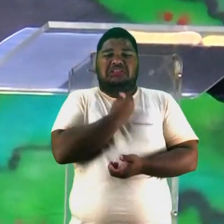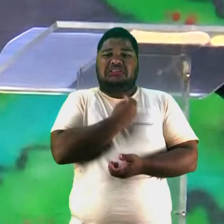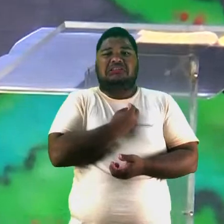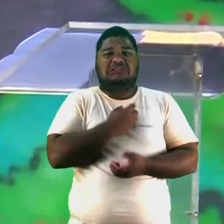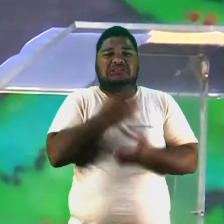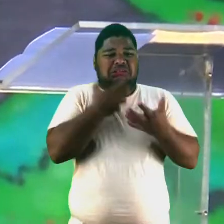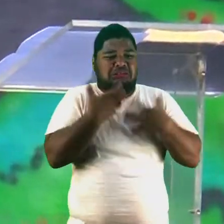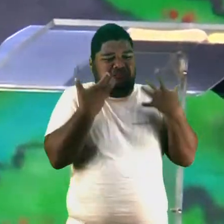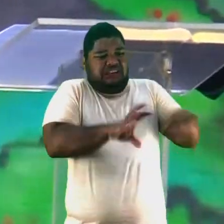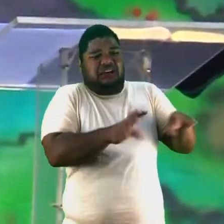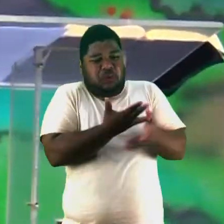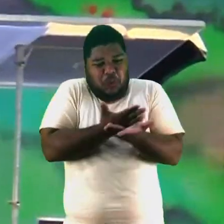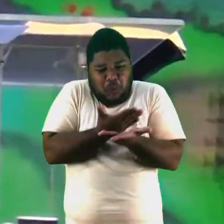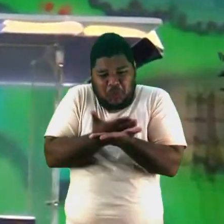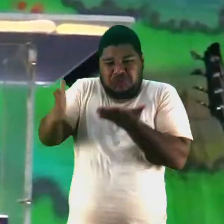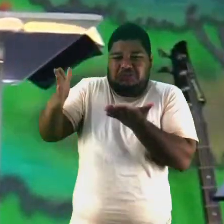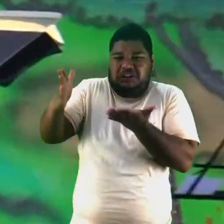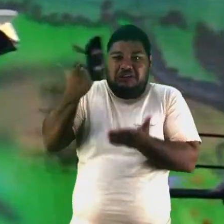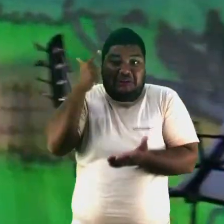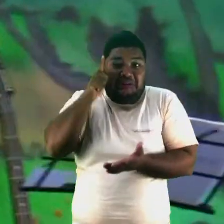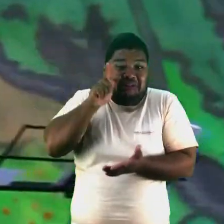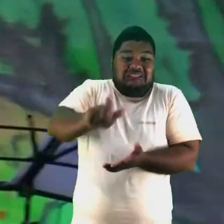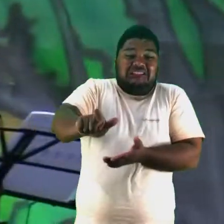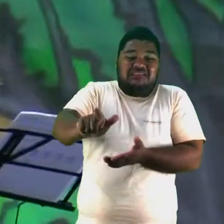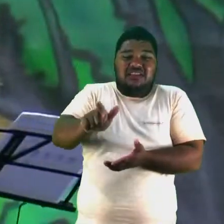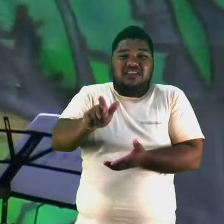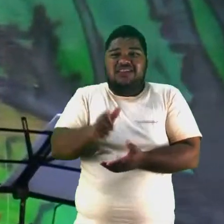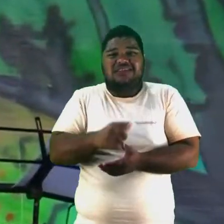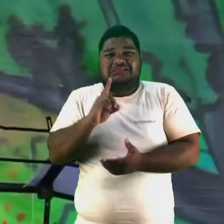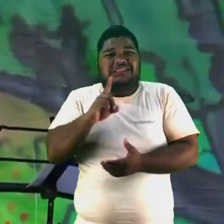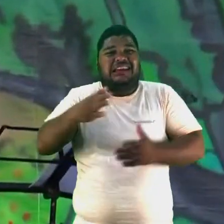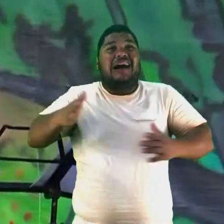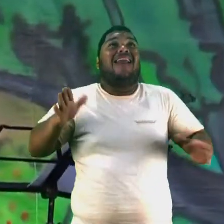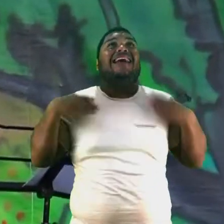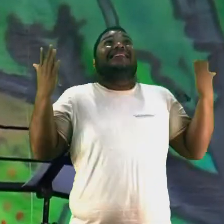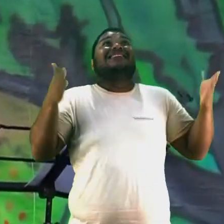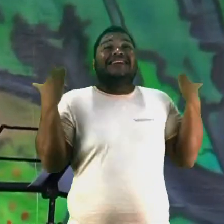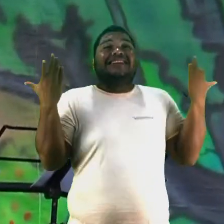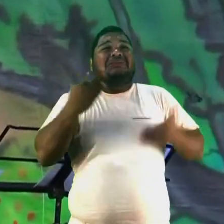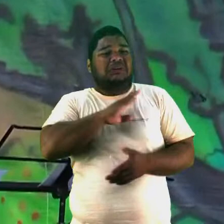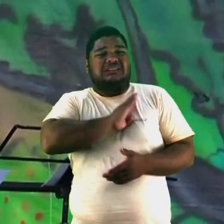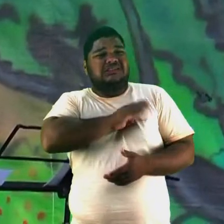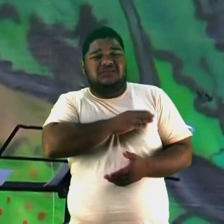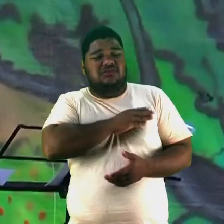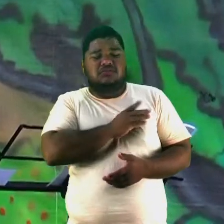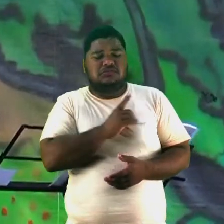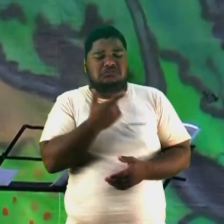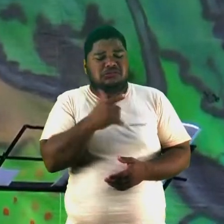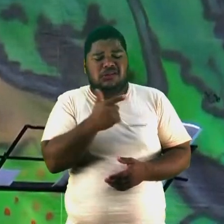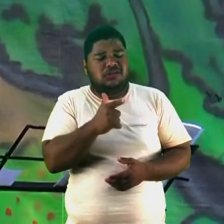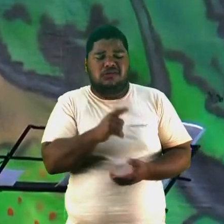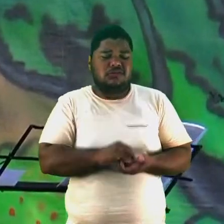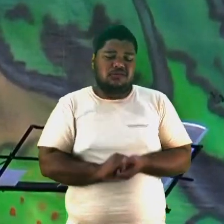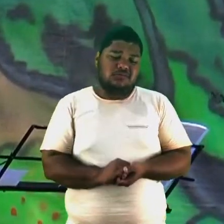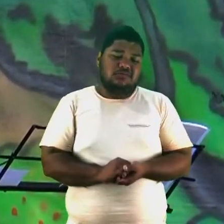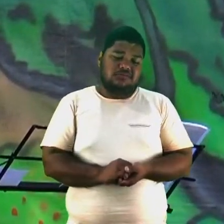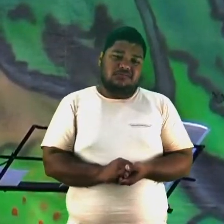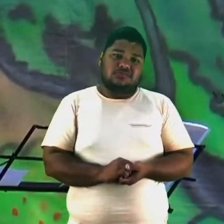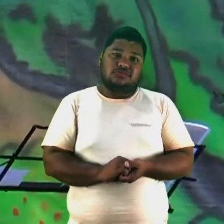Não quer continuar, não tem forças, não tem alegria no coração. E tudo